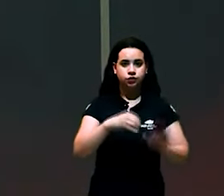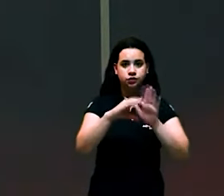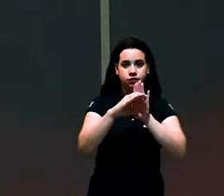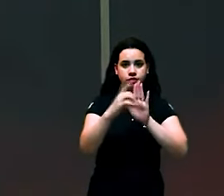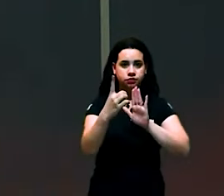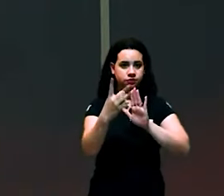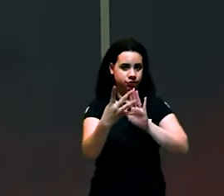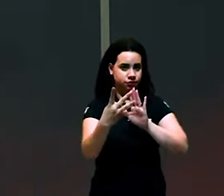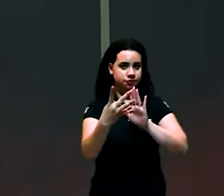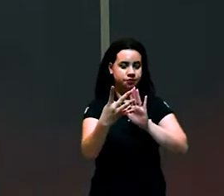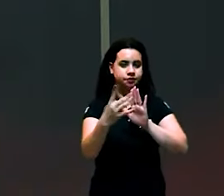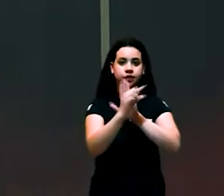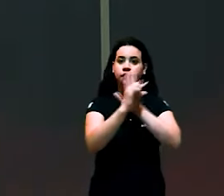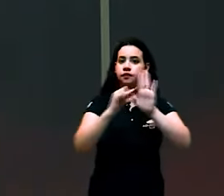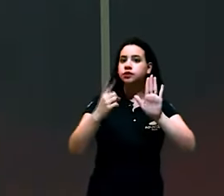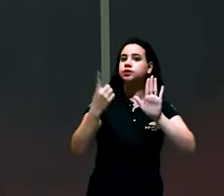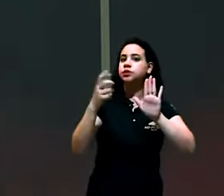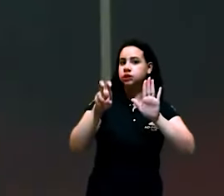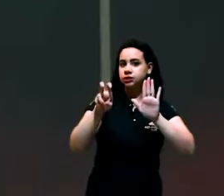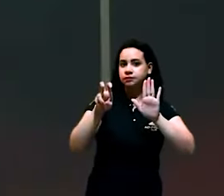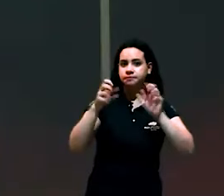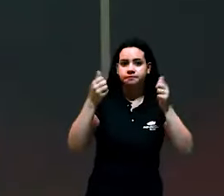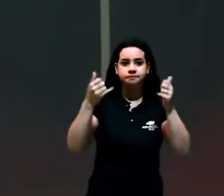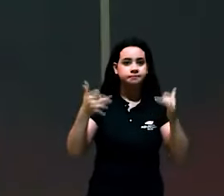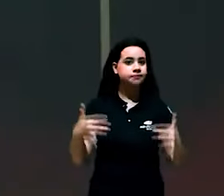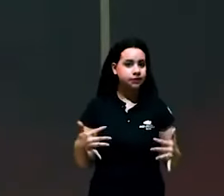E o verso de número 15,